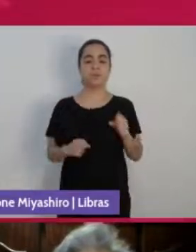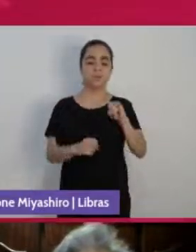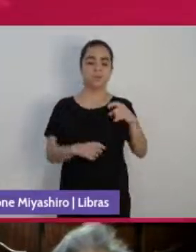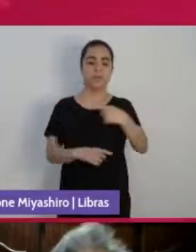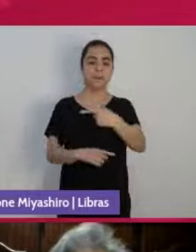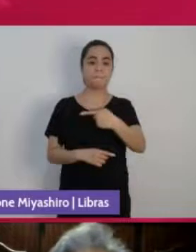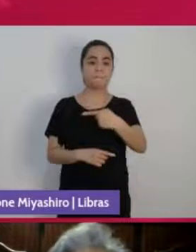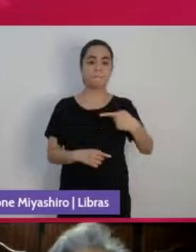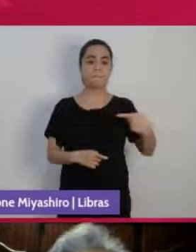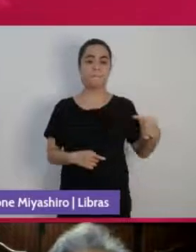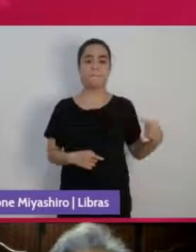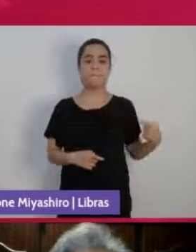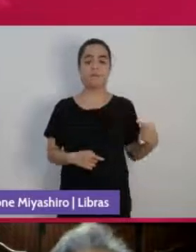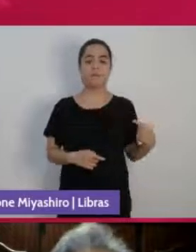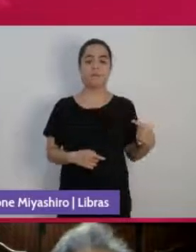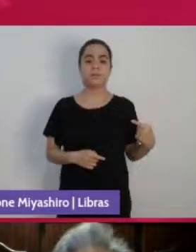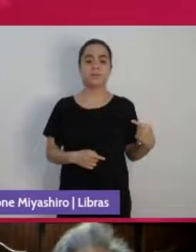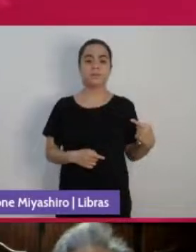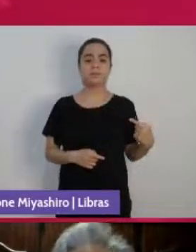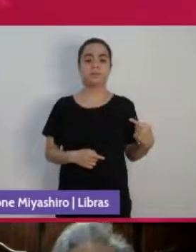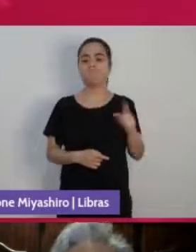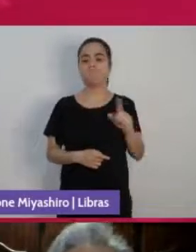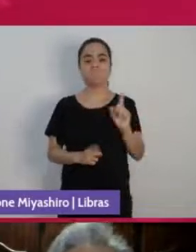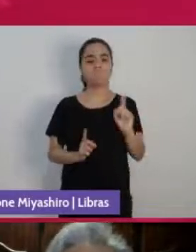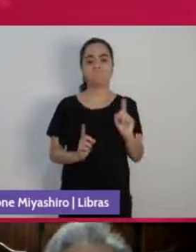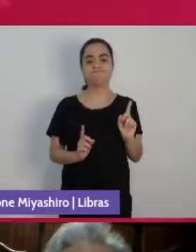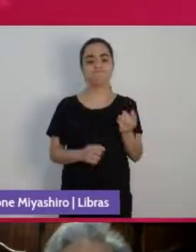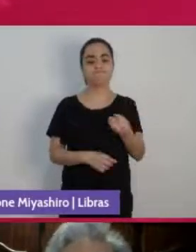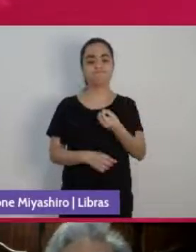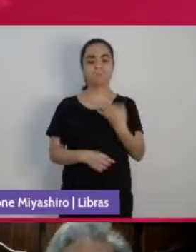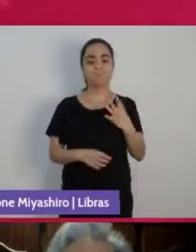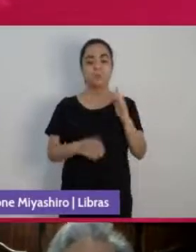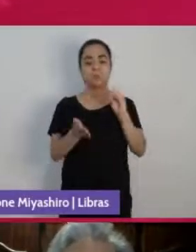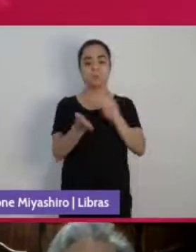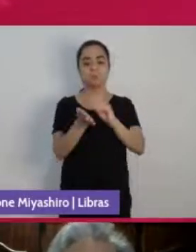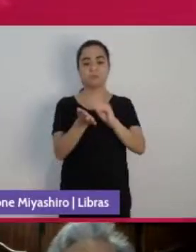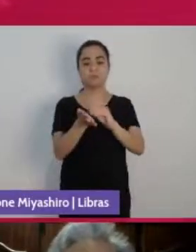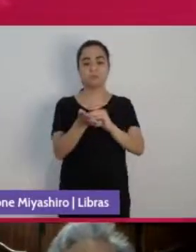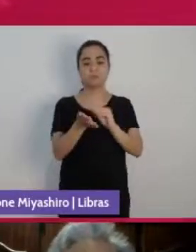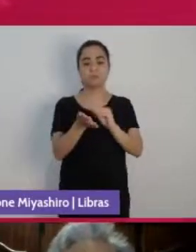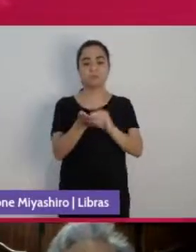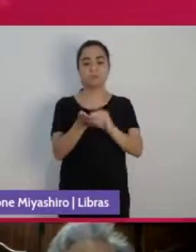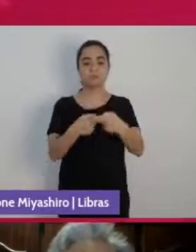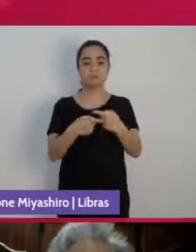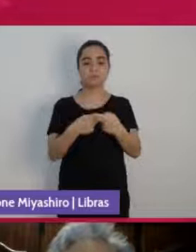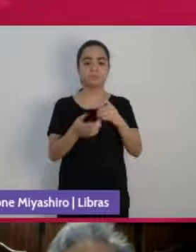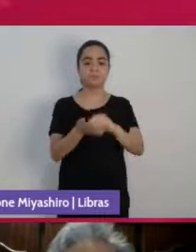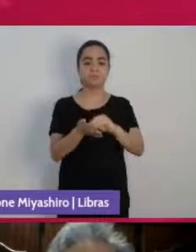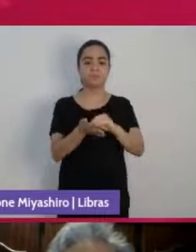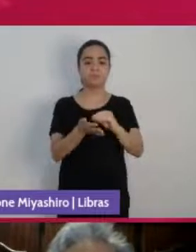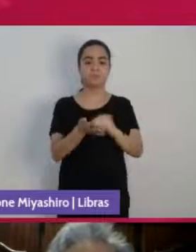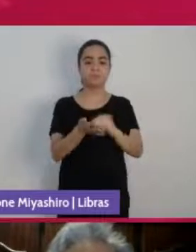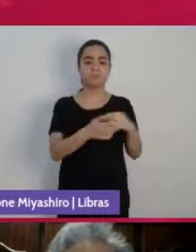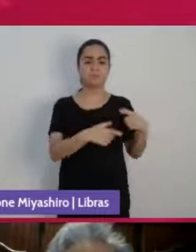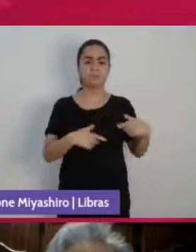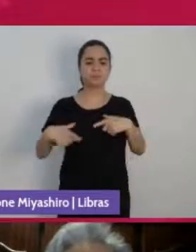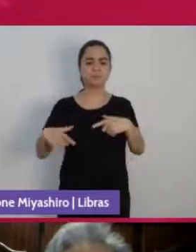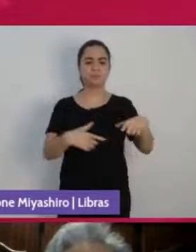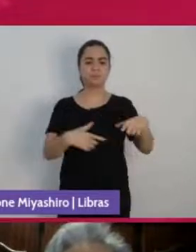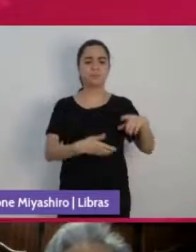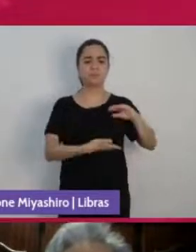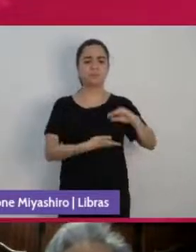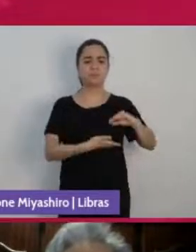linha, não está legal. Faltou. Por que faltou? Cadê o suco